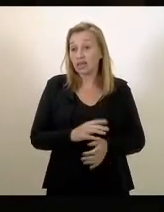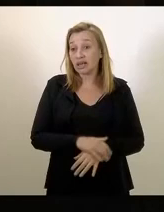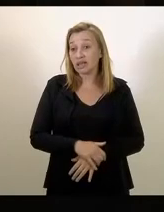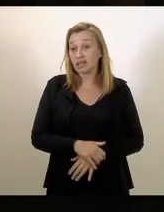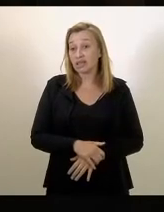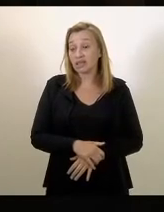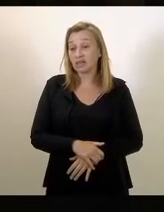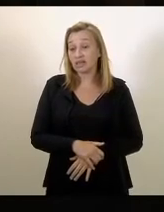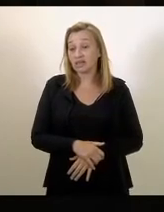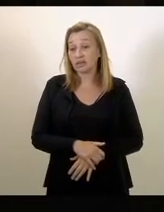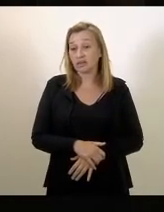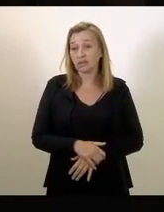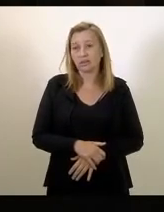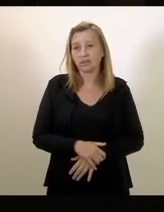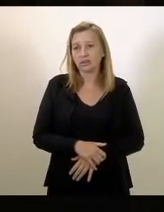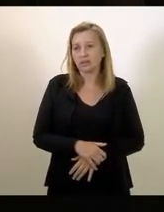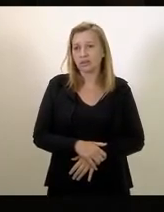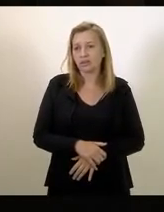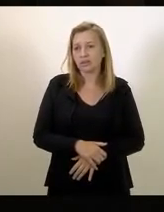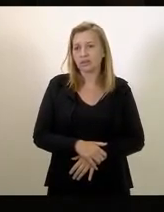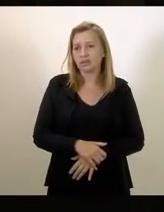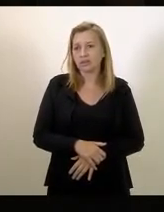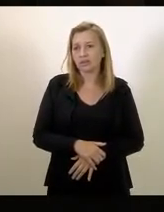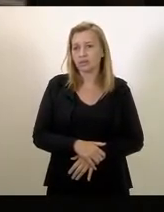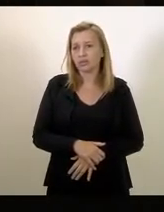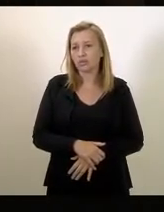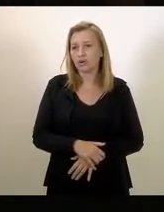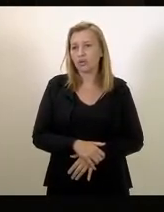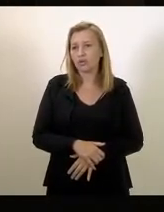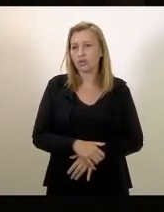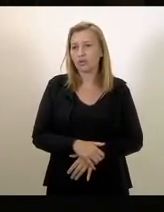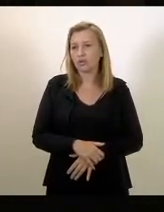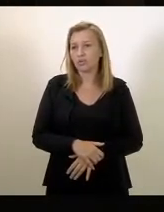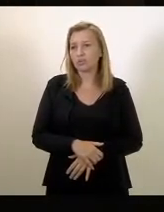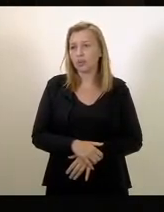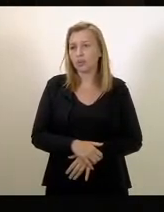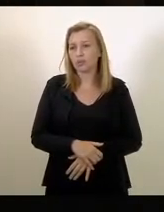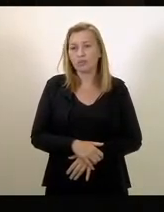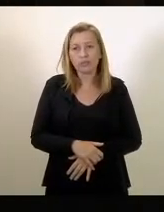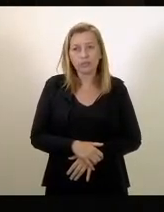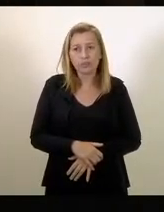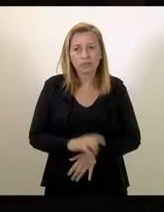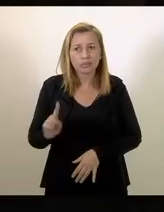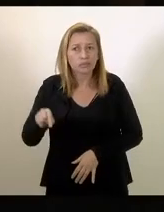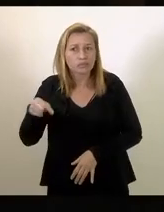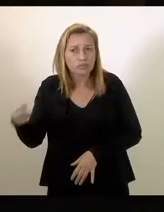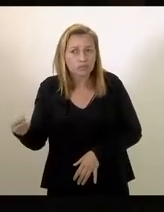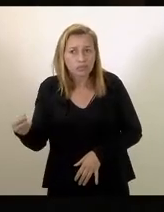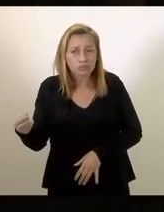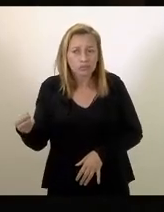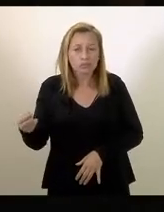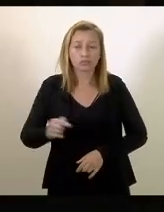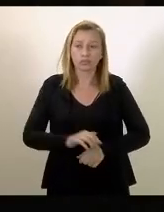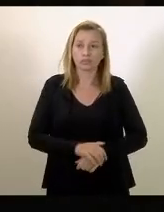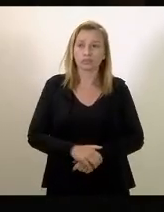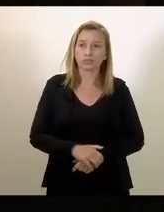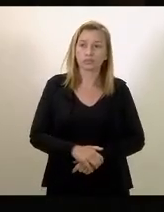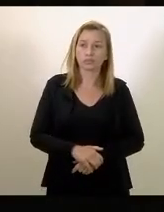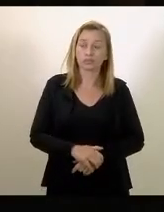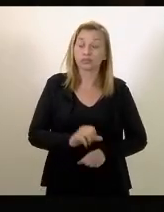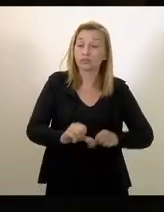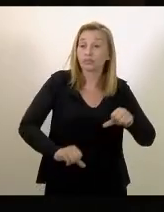transformação e as outras as outras as